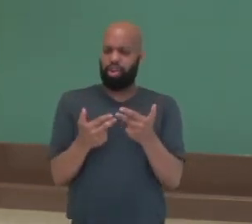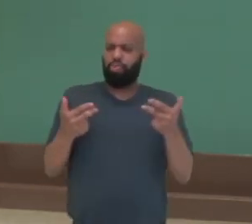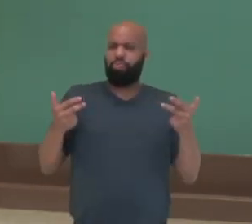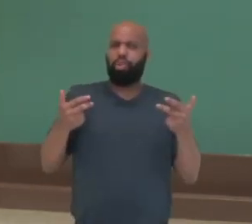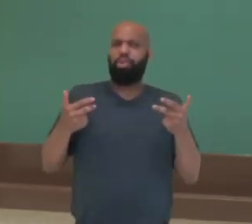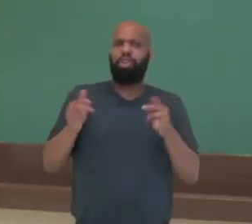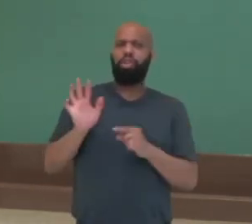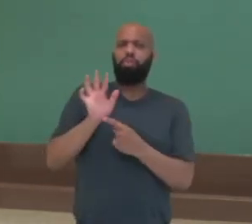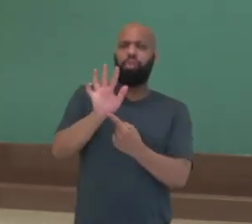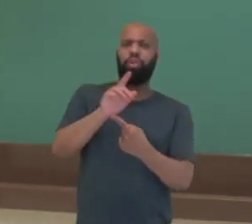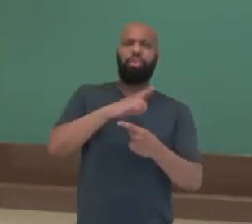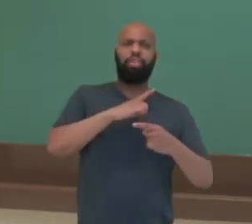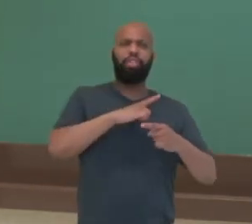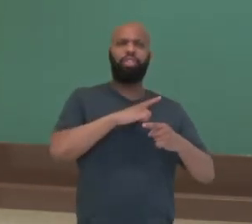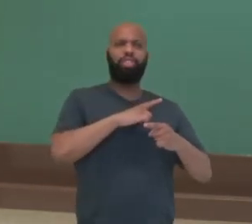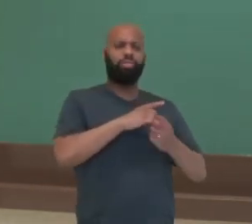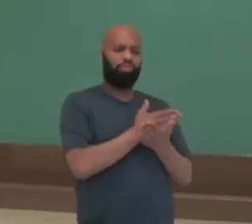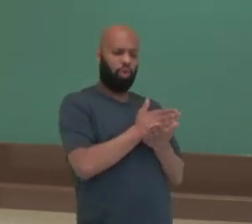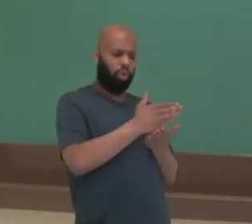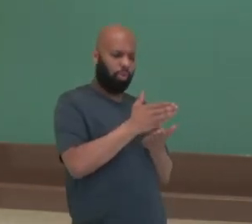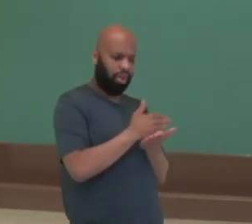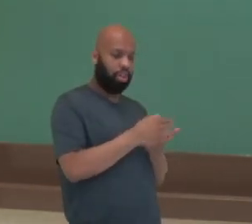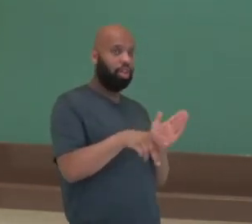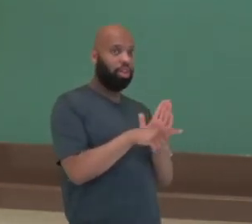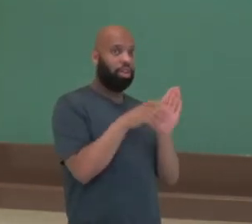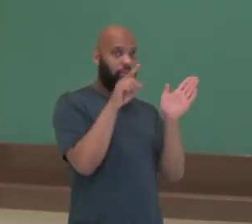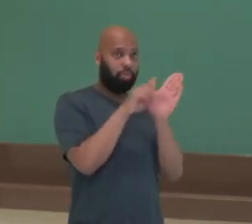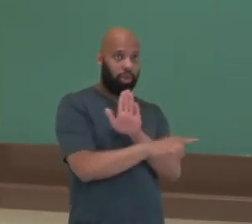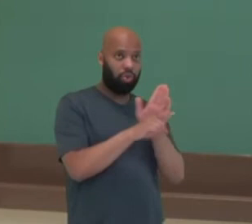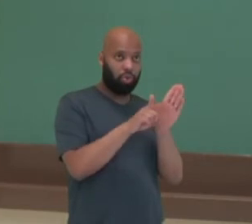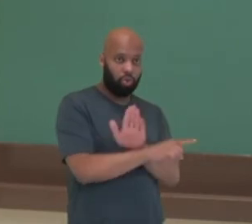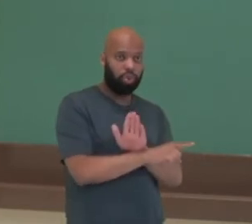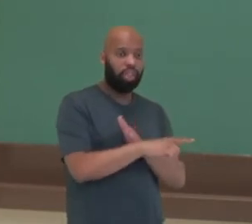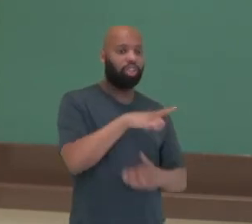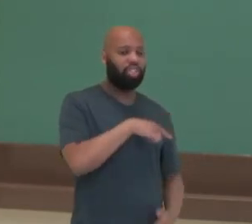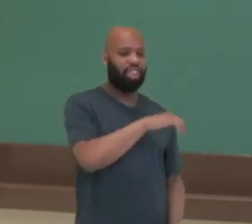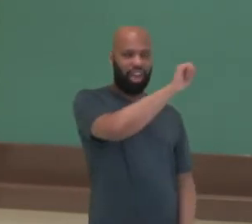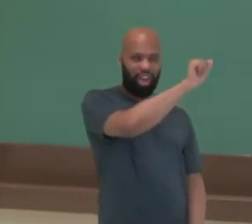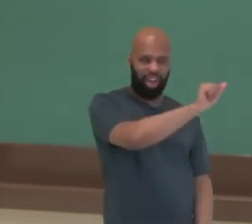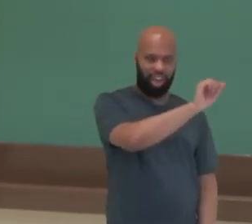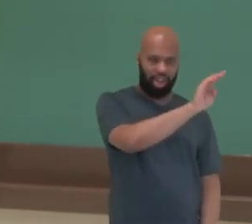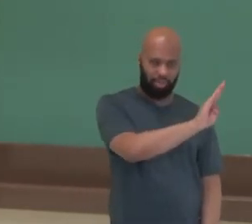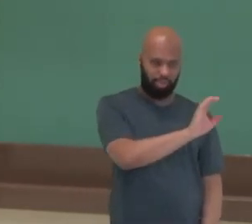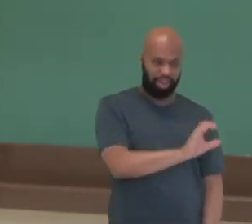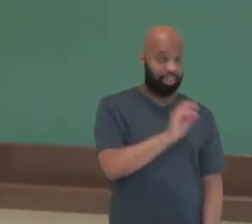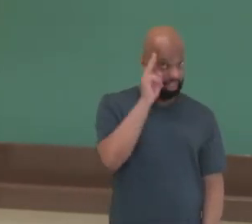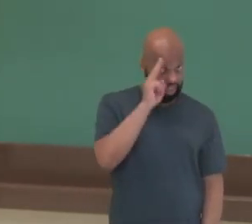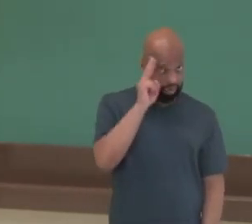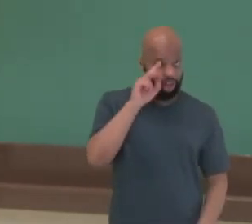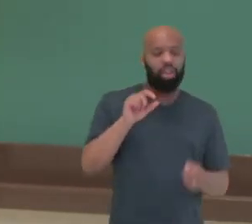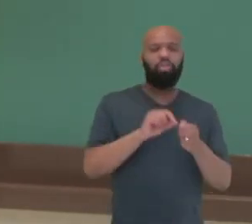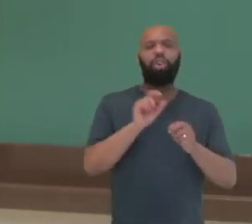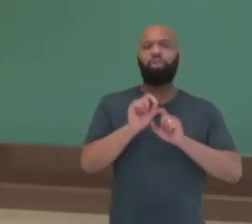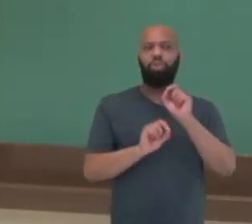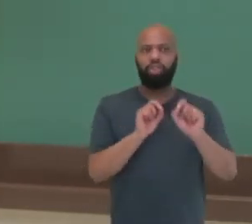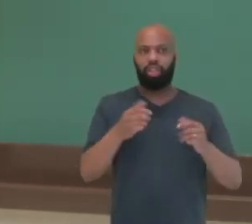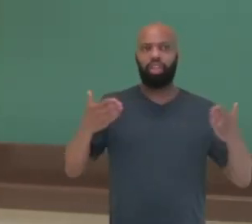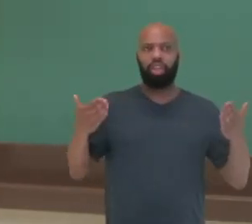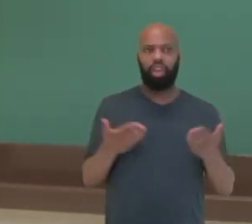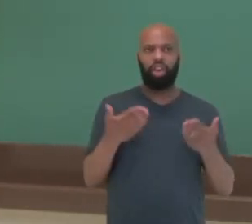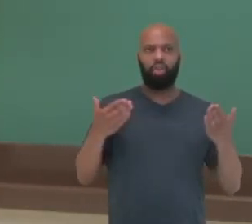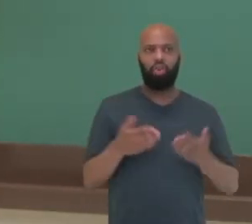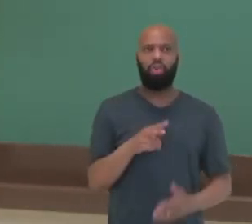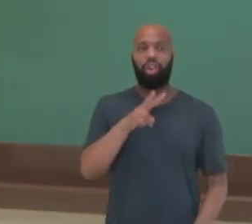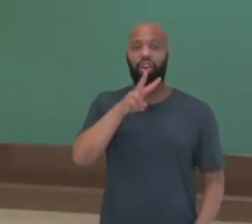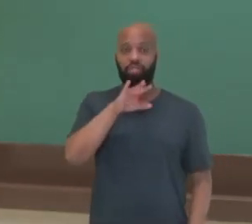a gente colocou no início do exercício, isolando A, B e C? O que a gente faz agora? A gente substitui x